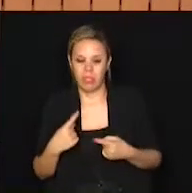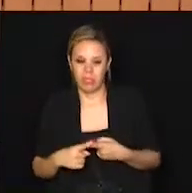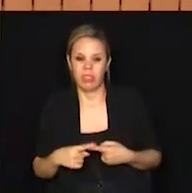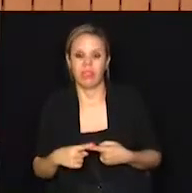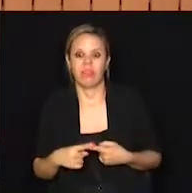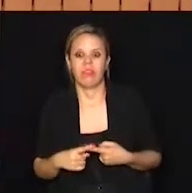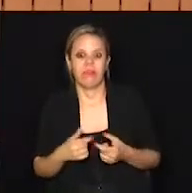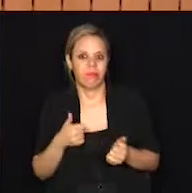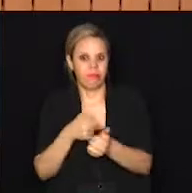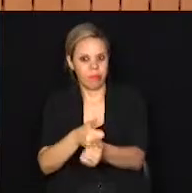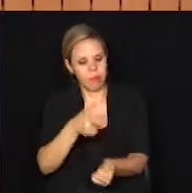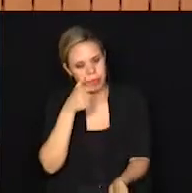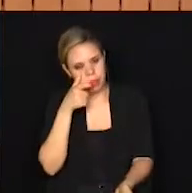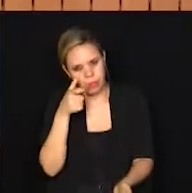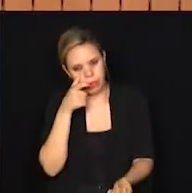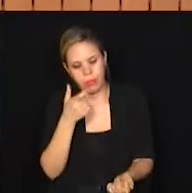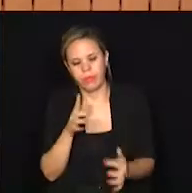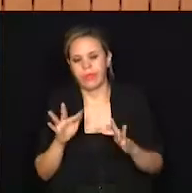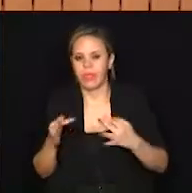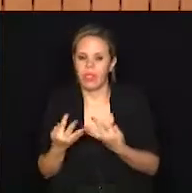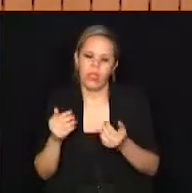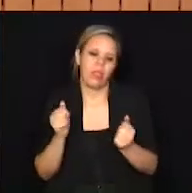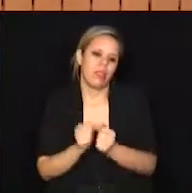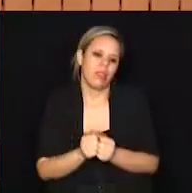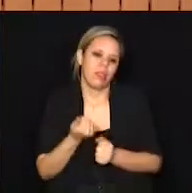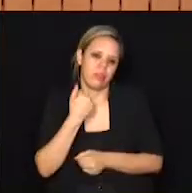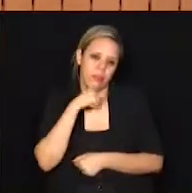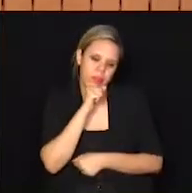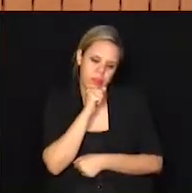Então, os pais têm me trazido